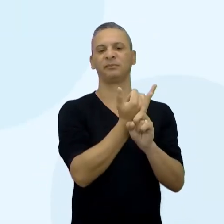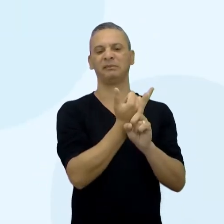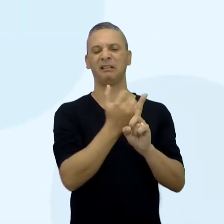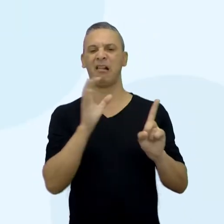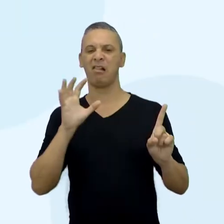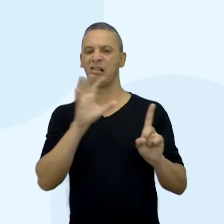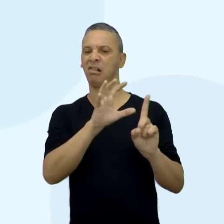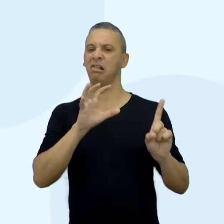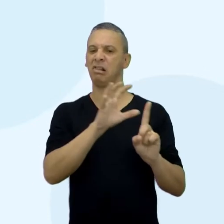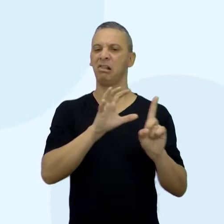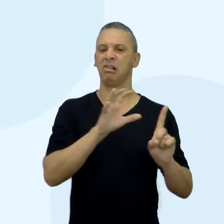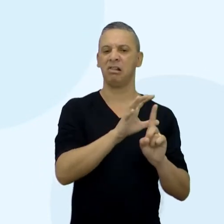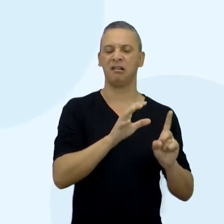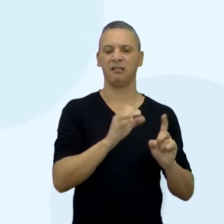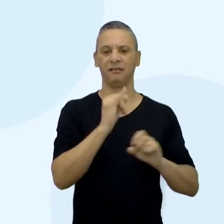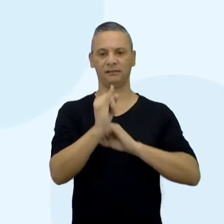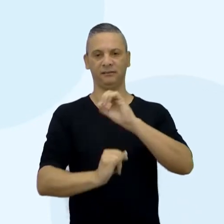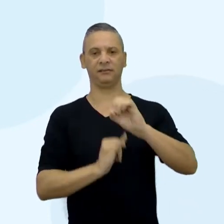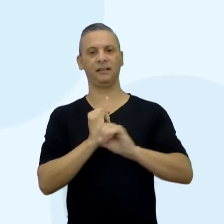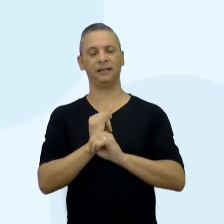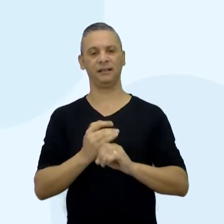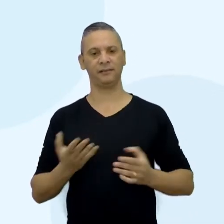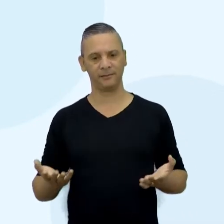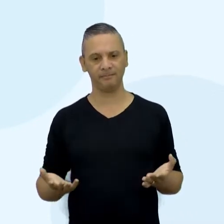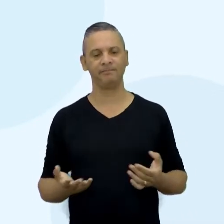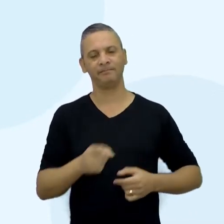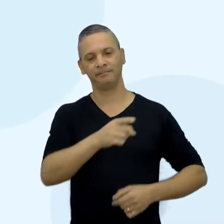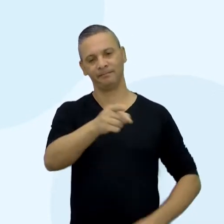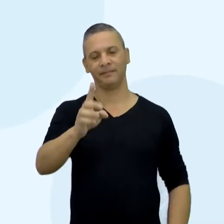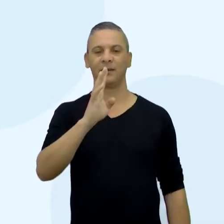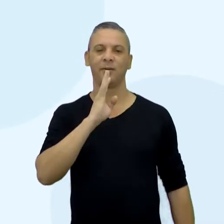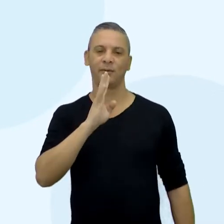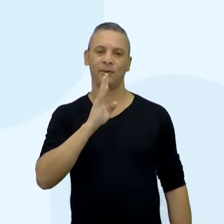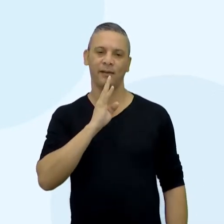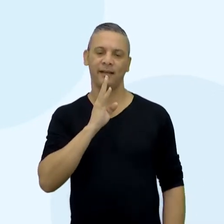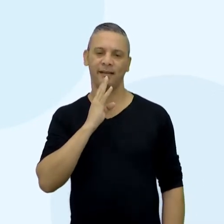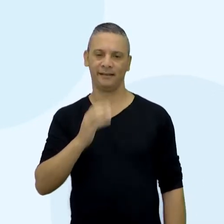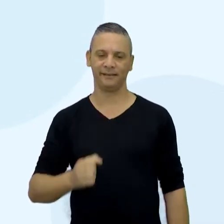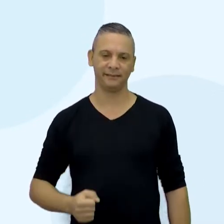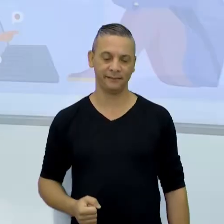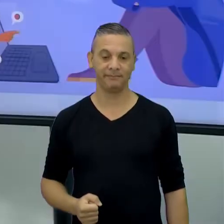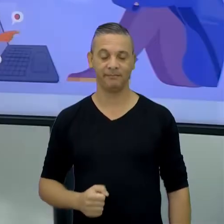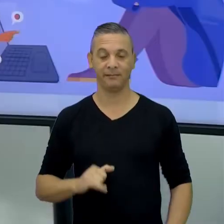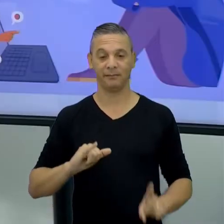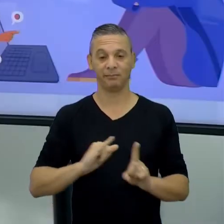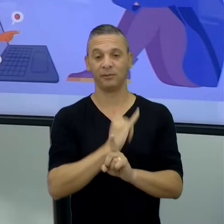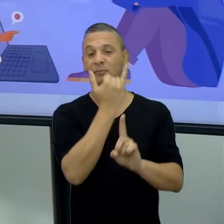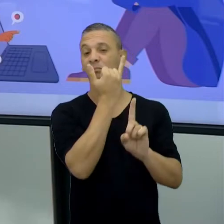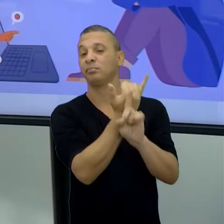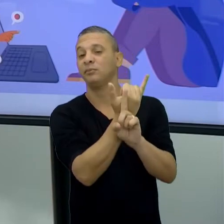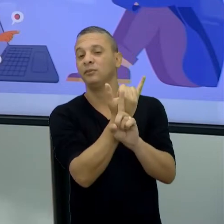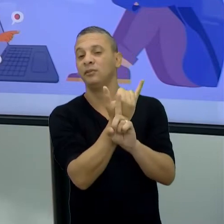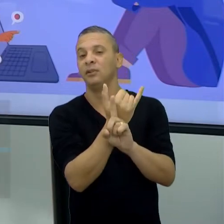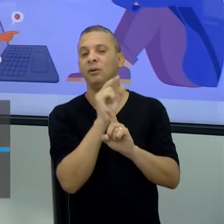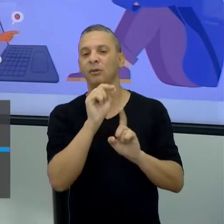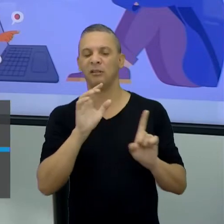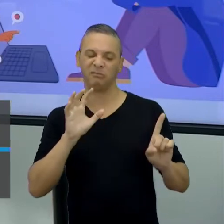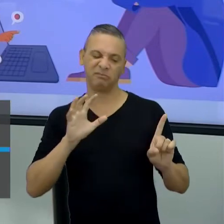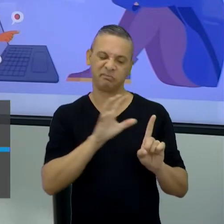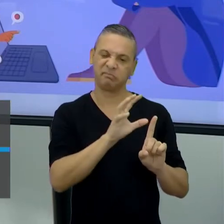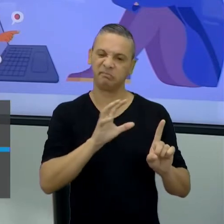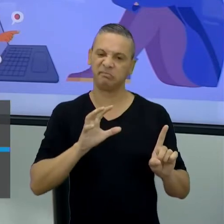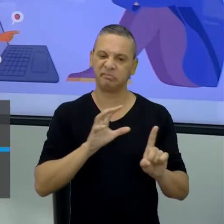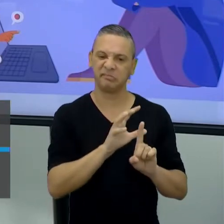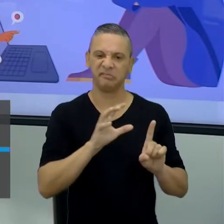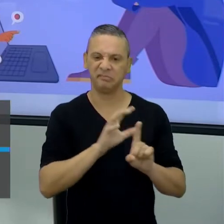mais tranquilo de entender, né? É a rede, eles conhecem, sofrem. Isso. Bullying é o quê? É intimidação contínua.